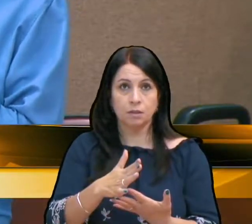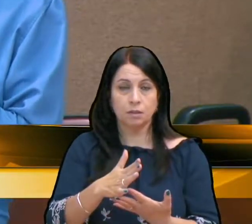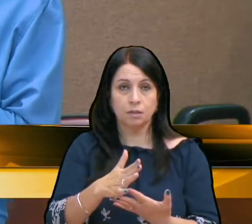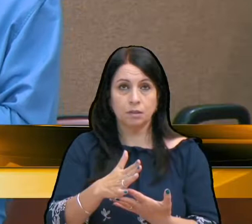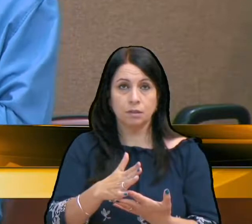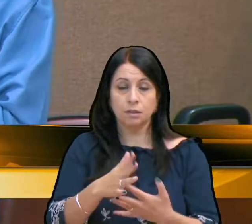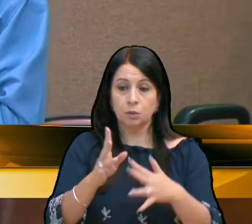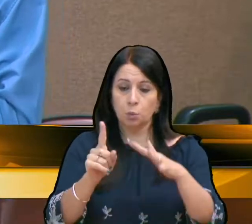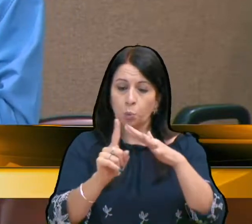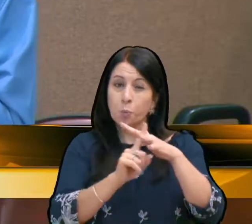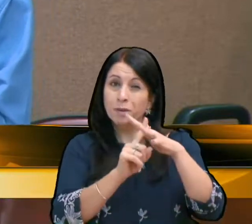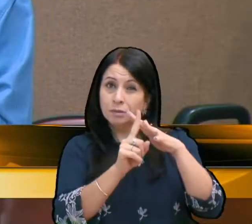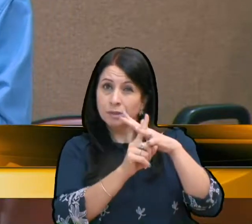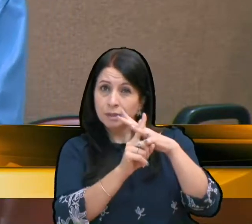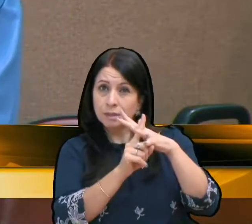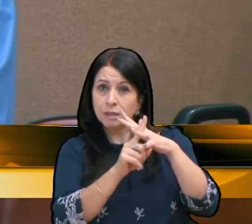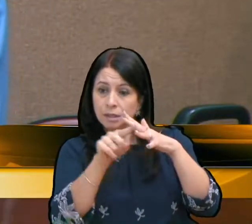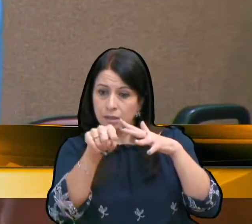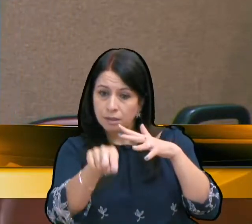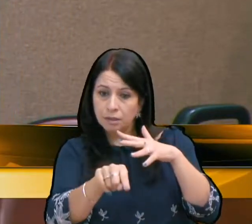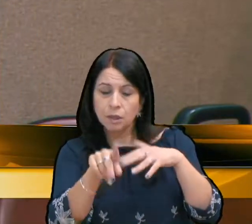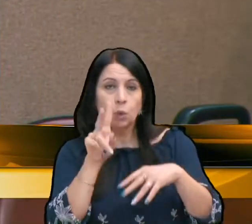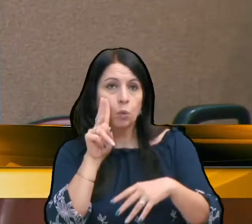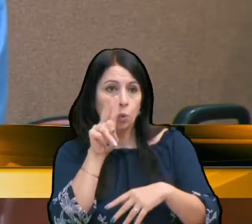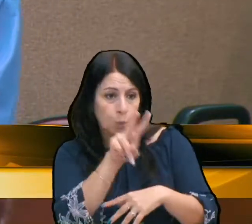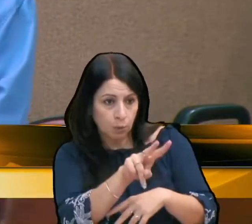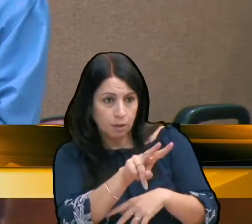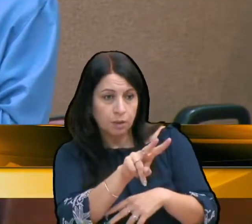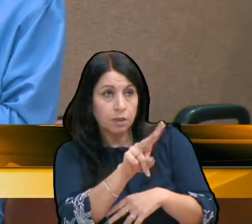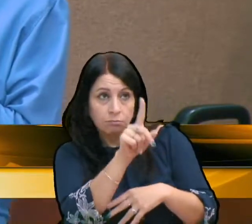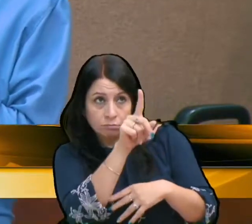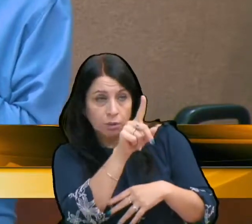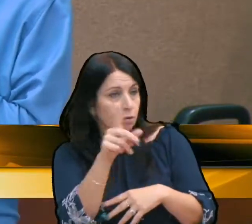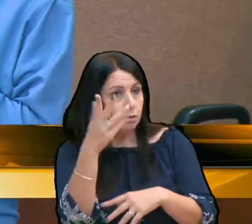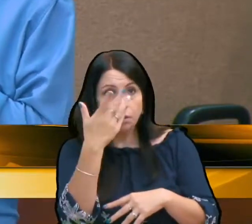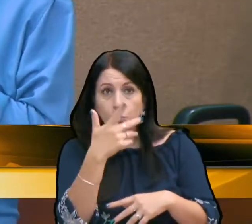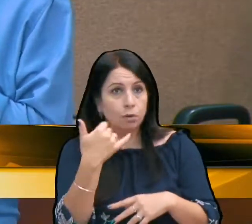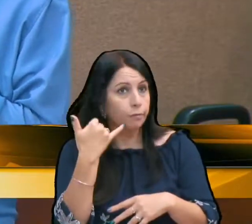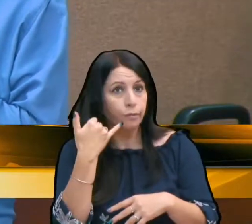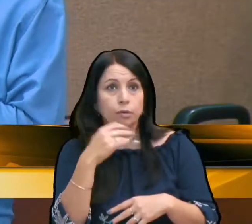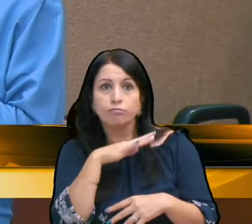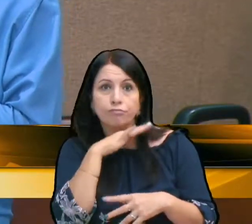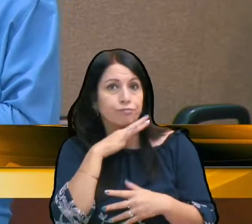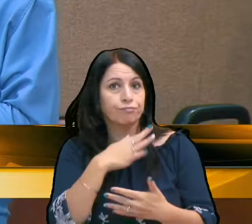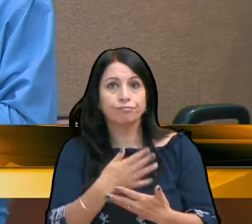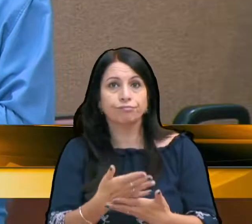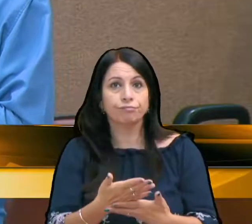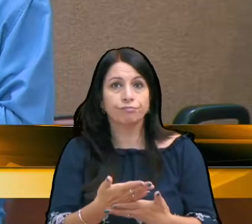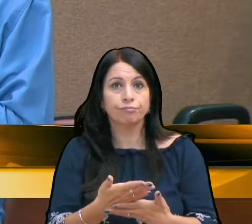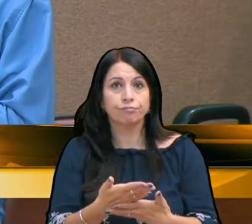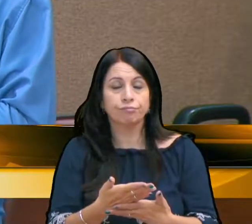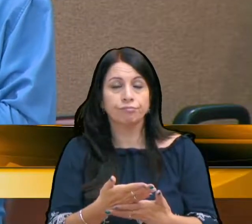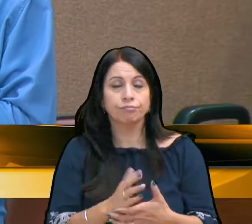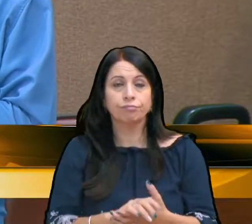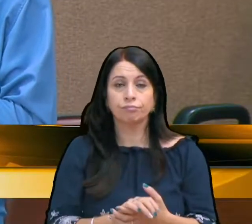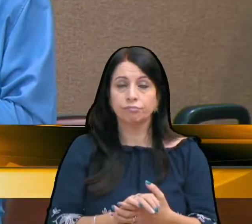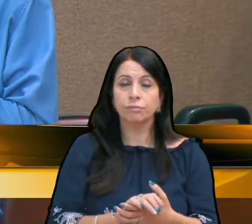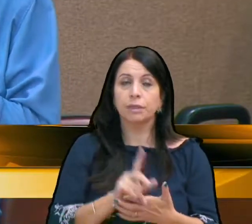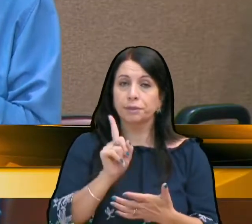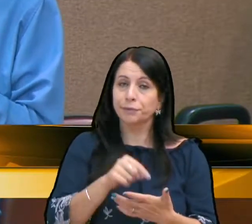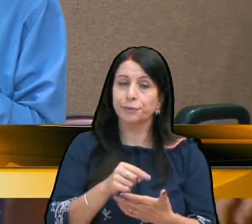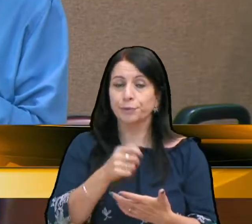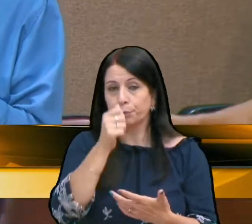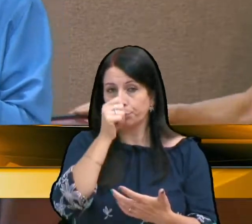com a antena ali, olhando, você enxergando a antena, não está funcionando o celular. Então, isso